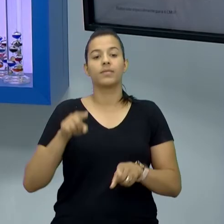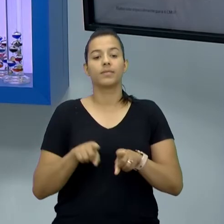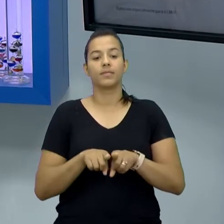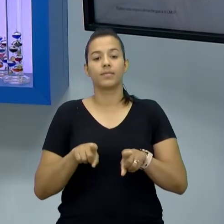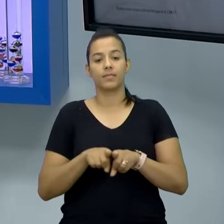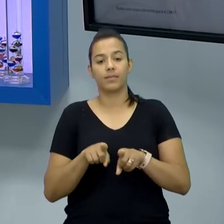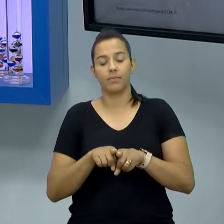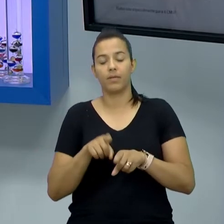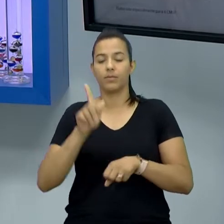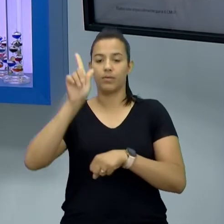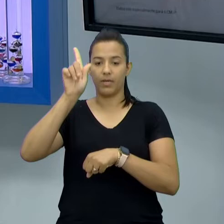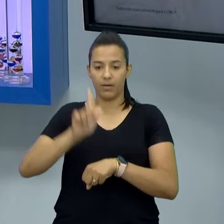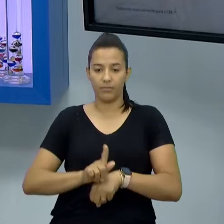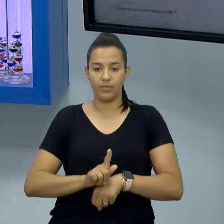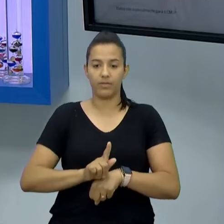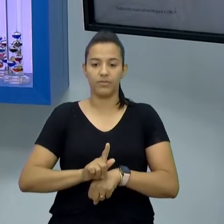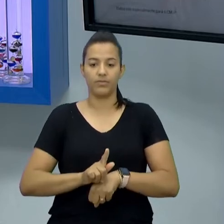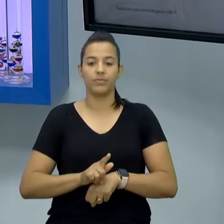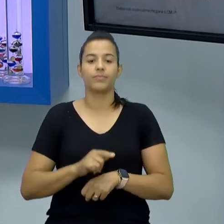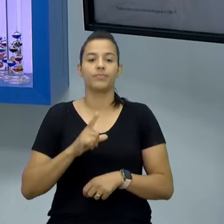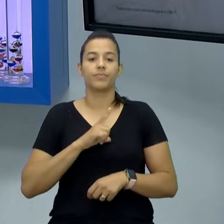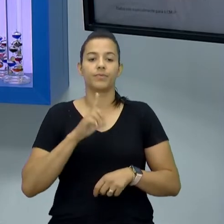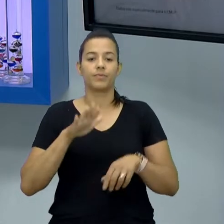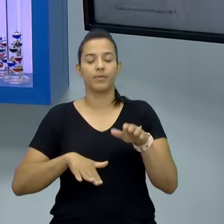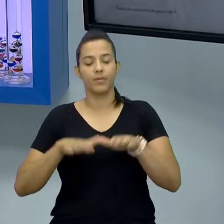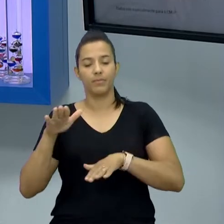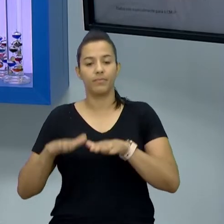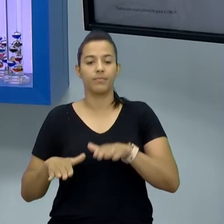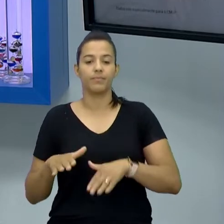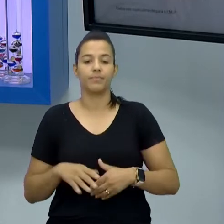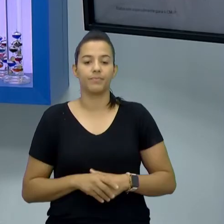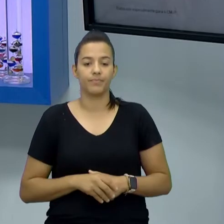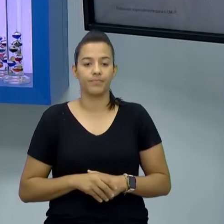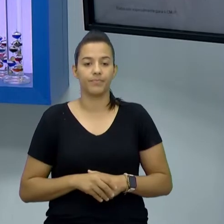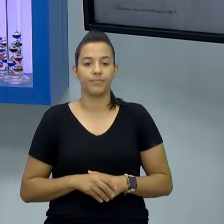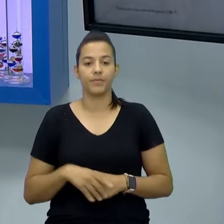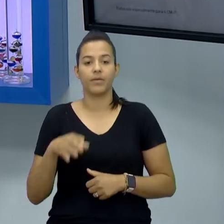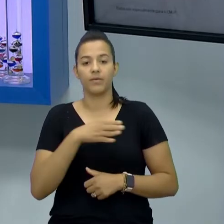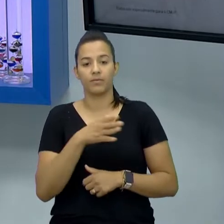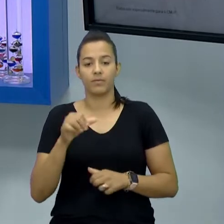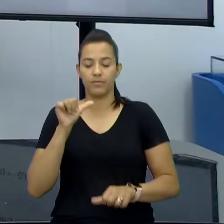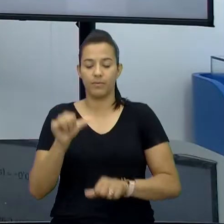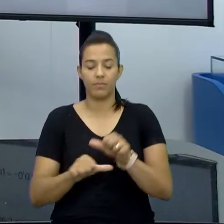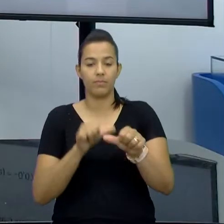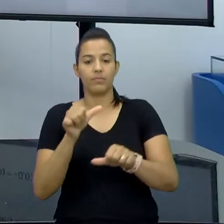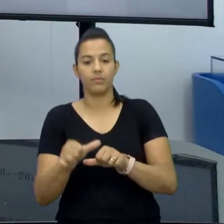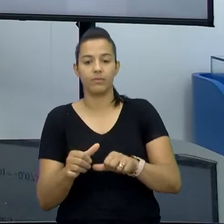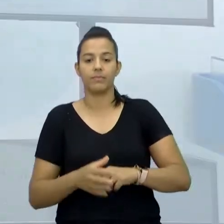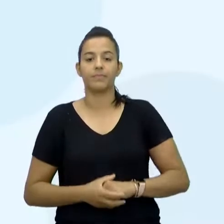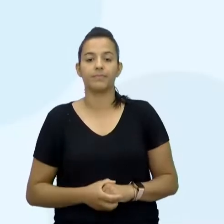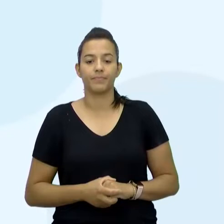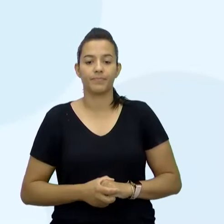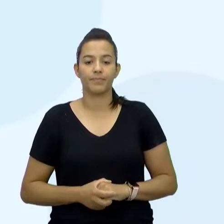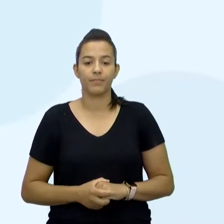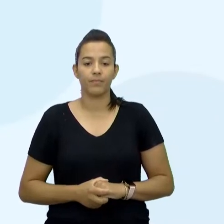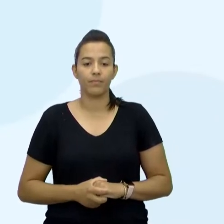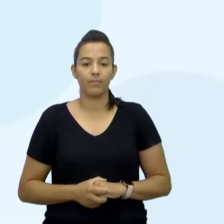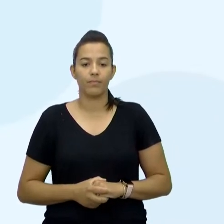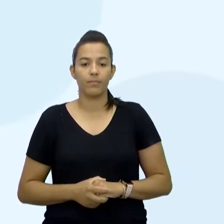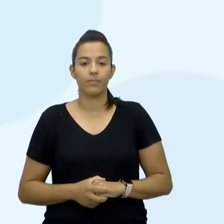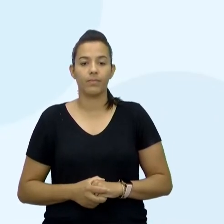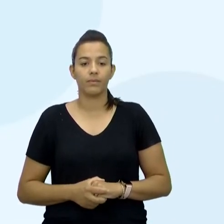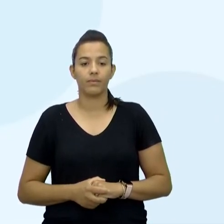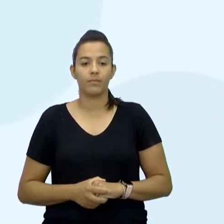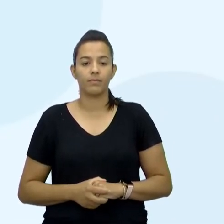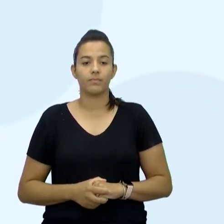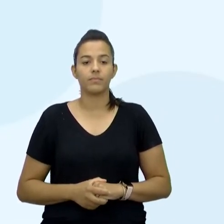campo gravitacional. Então, se você aumenta o comprimento, diminui o comprimento, você vai alterar o período de oscilação. Então, vamos lá, pessoal. Tá? Então, já sei disso.